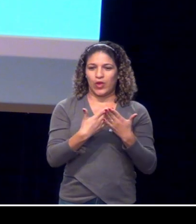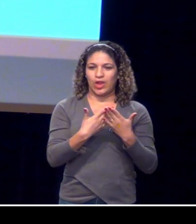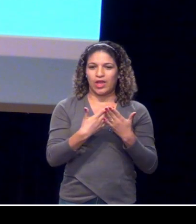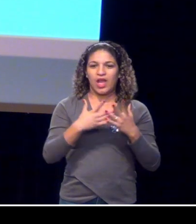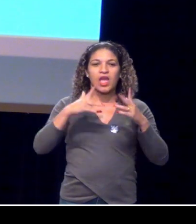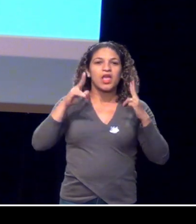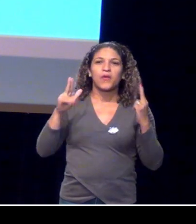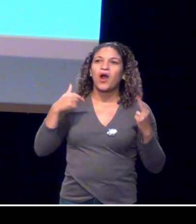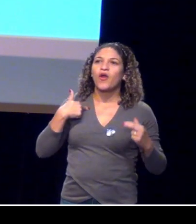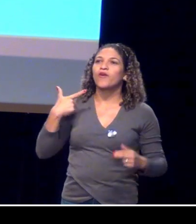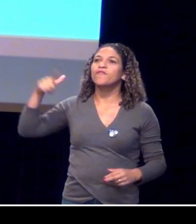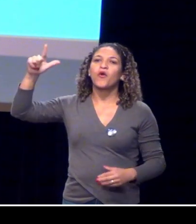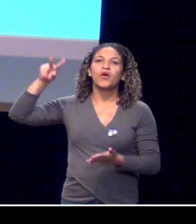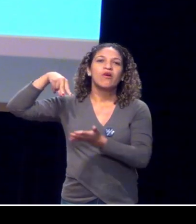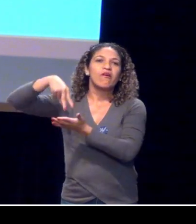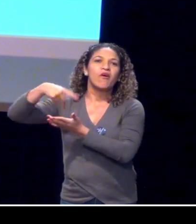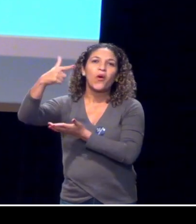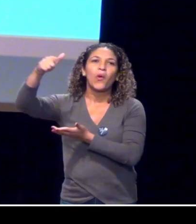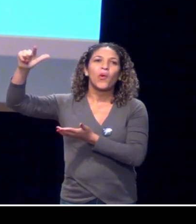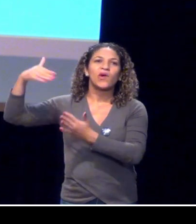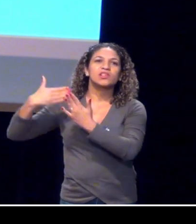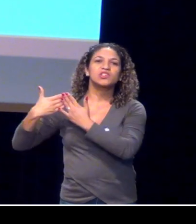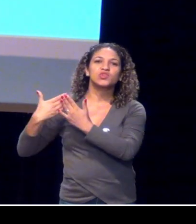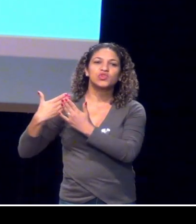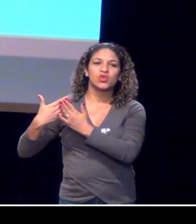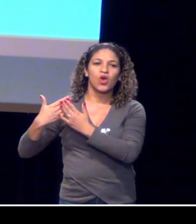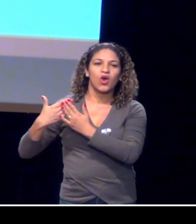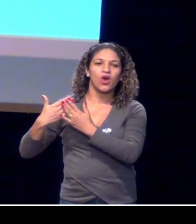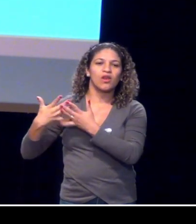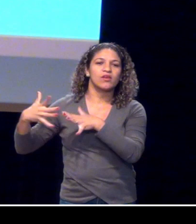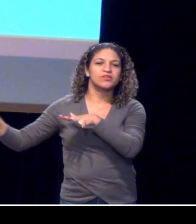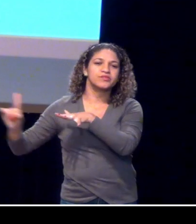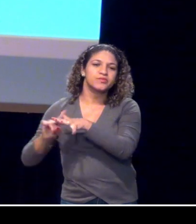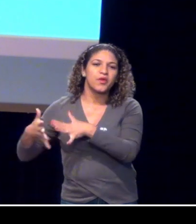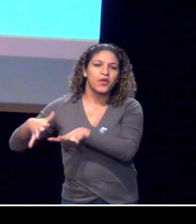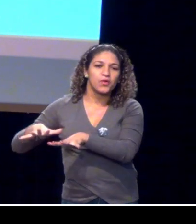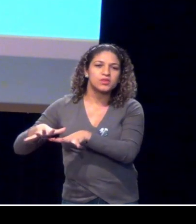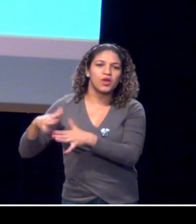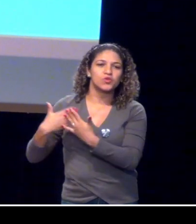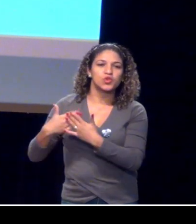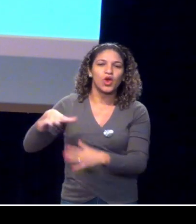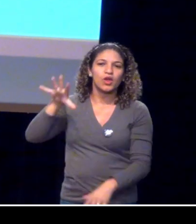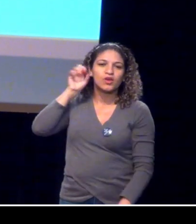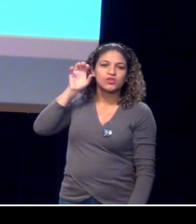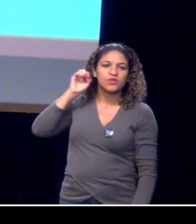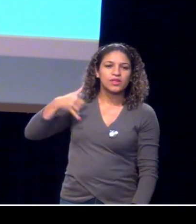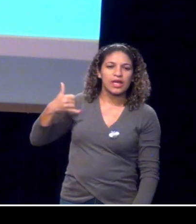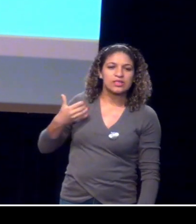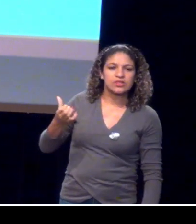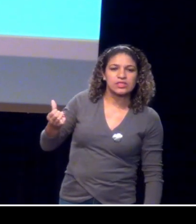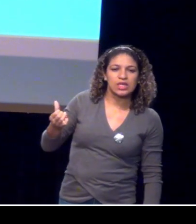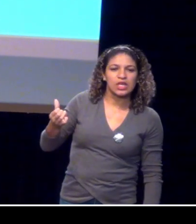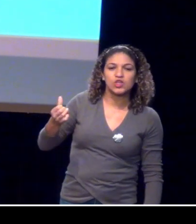de falar isso nas outras realidades das crianças que vão para escolas de ouvintes aos 6 anos de